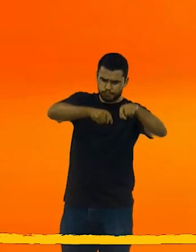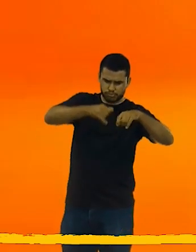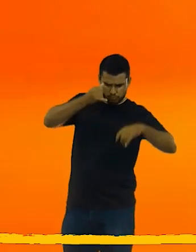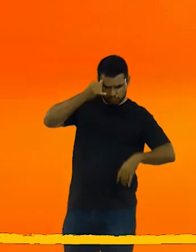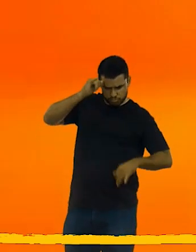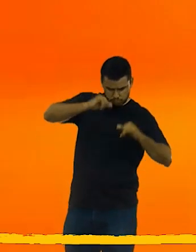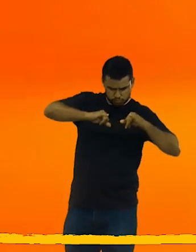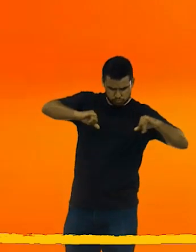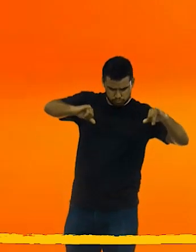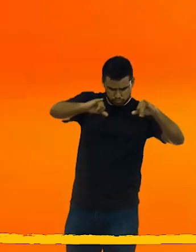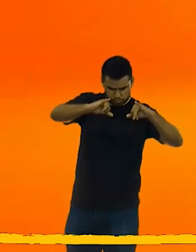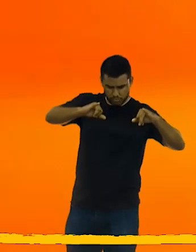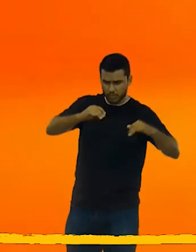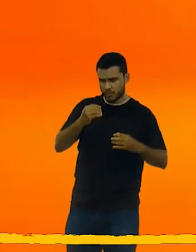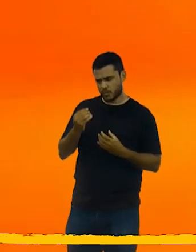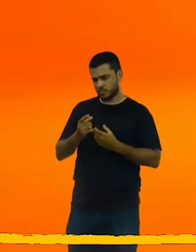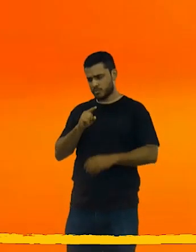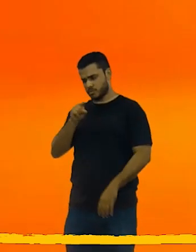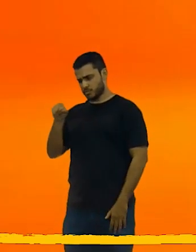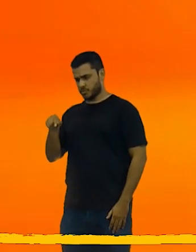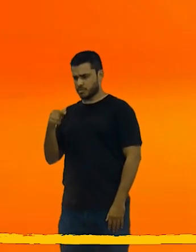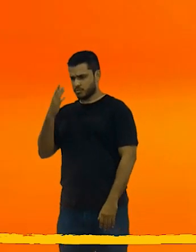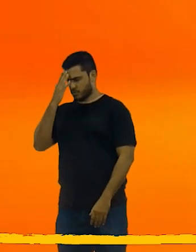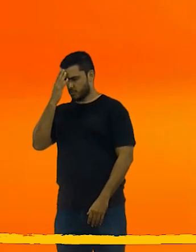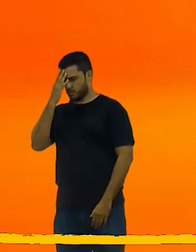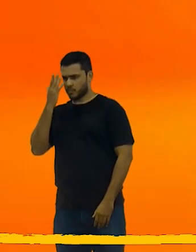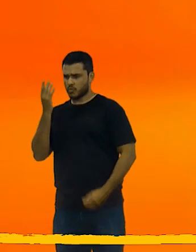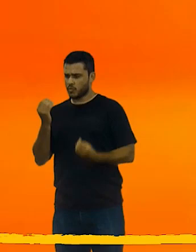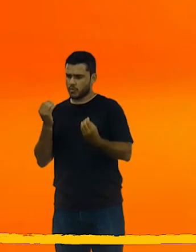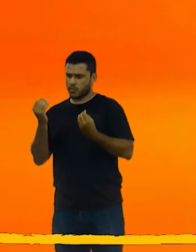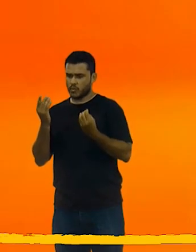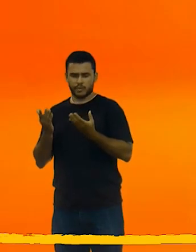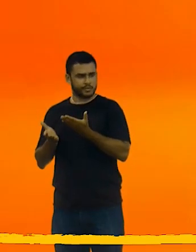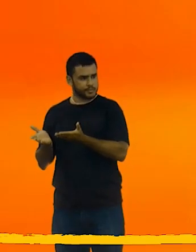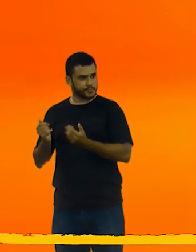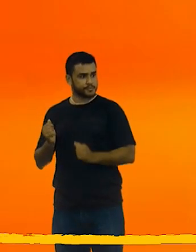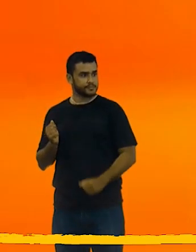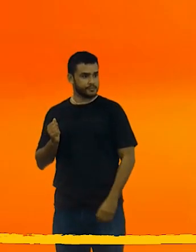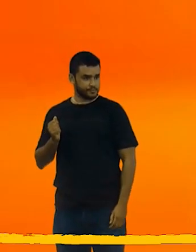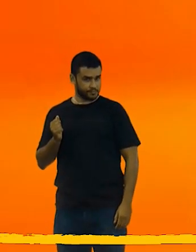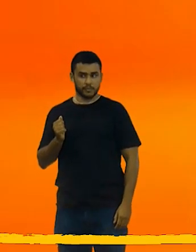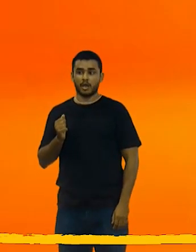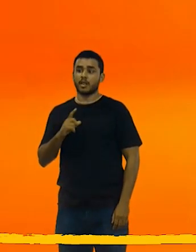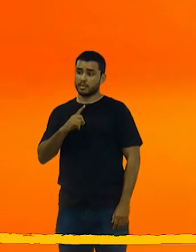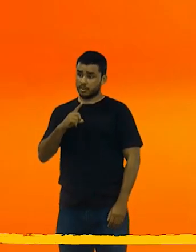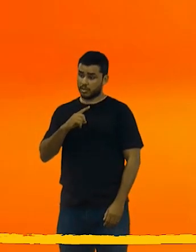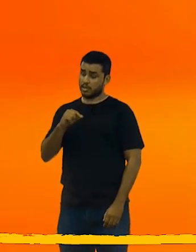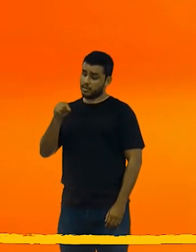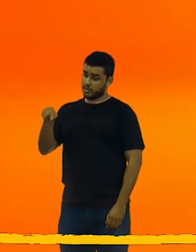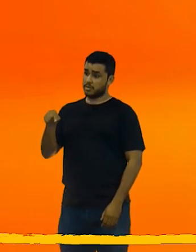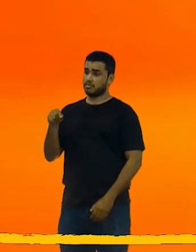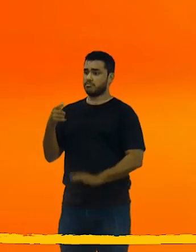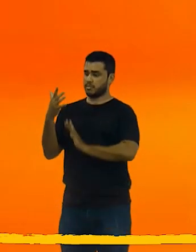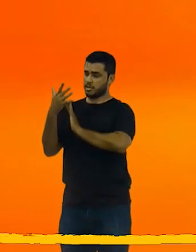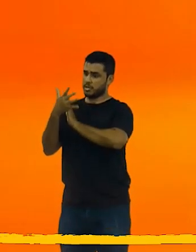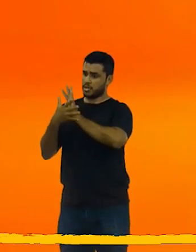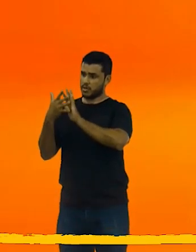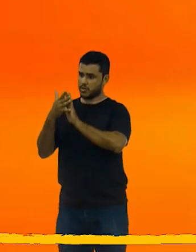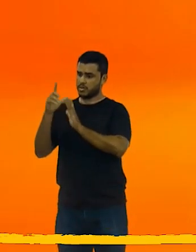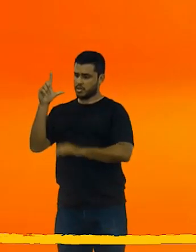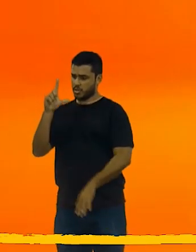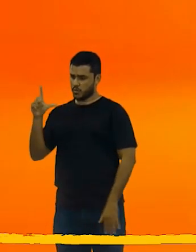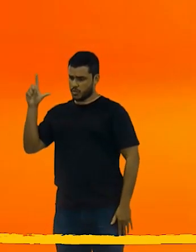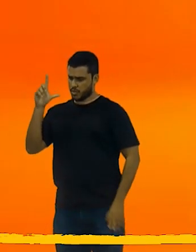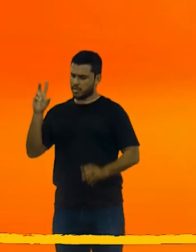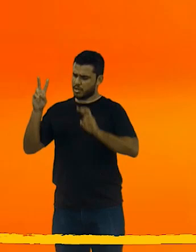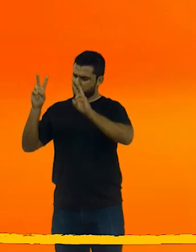algumas competências e algumas habilidades da matriz de referência de linguagens, códigos e suas tecnologias.